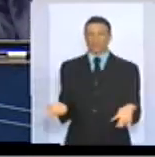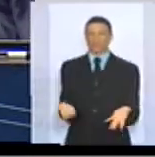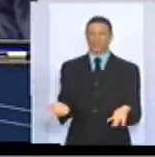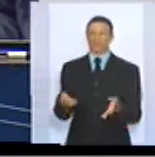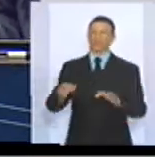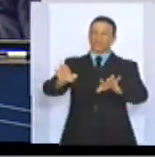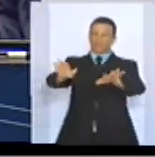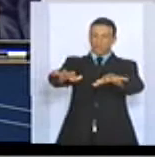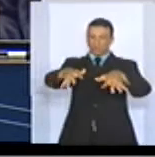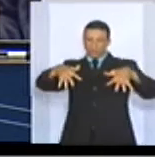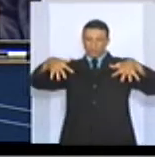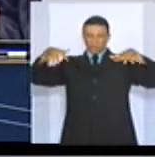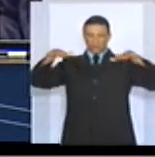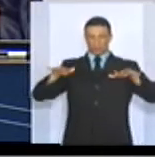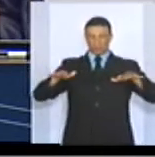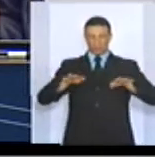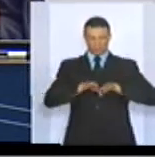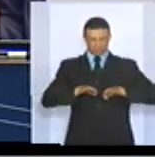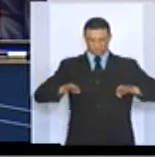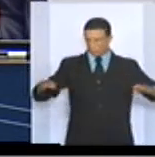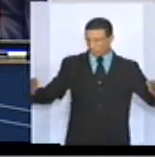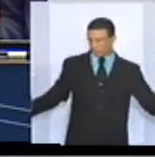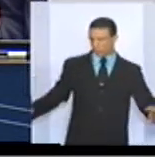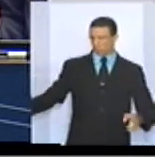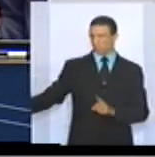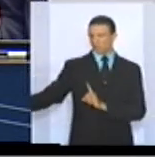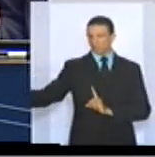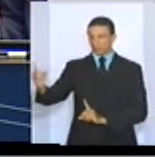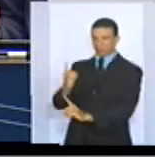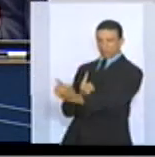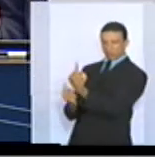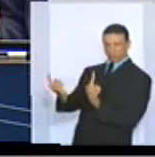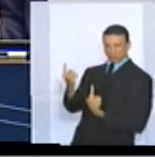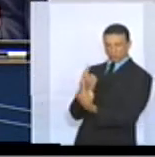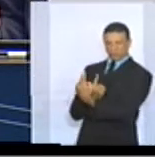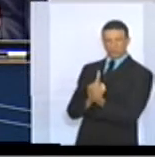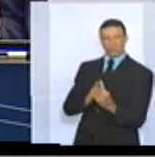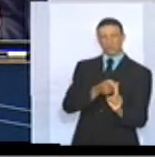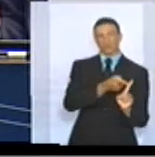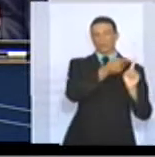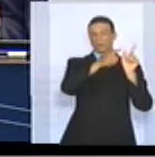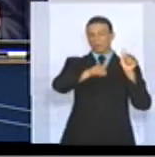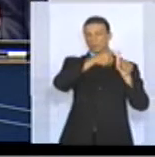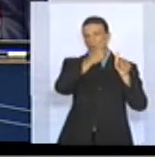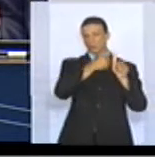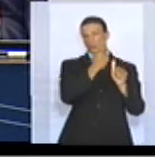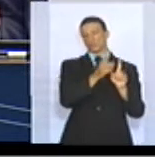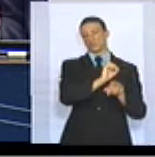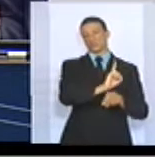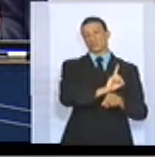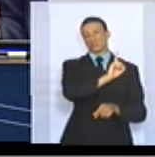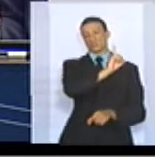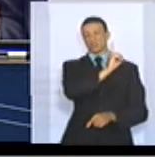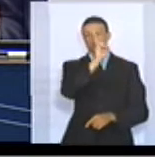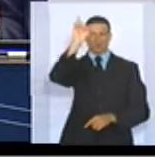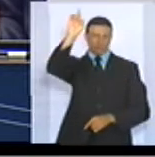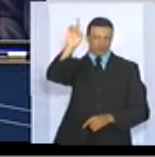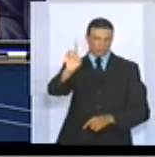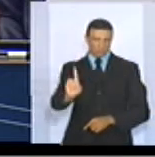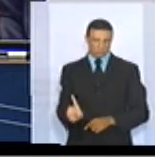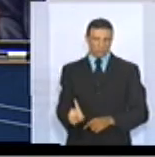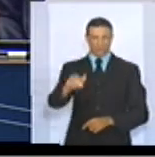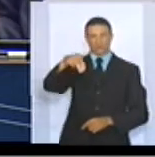para assumir a tribuna o primeiro expositor, que é o diretor-presidente da ANCINE, o doutor